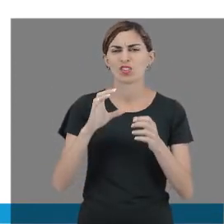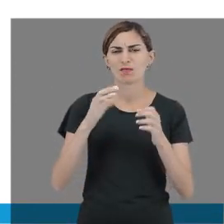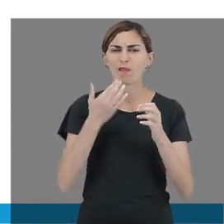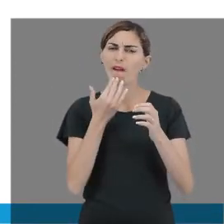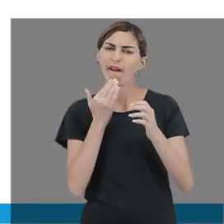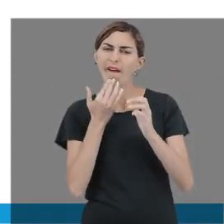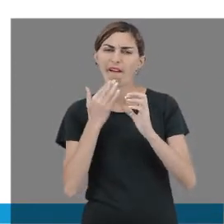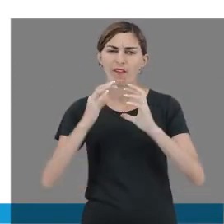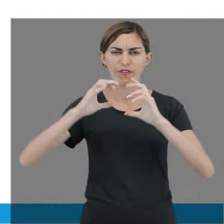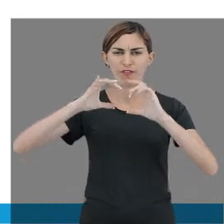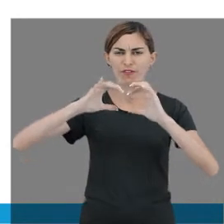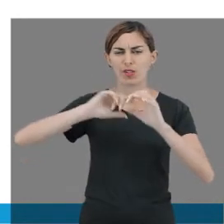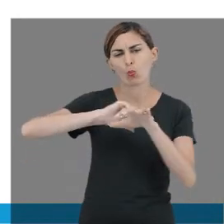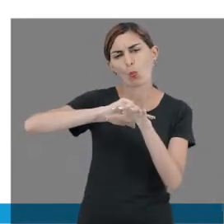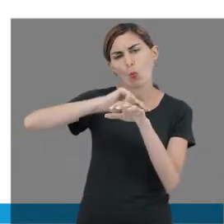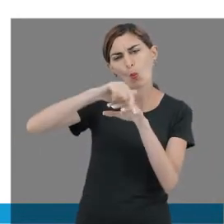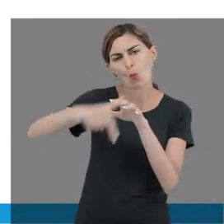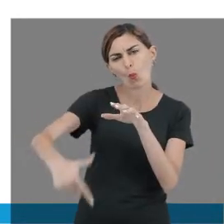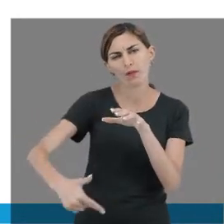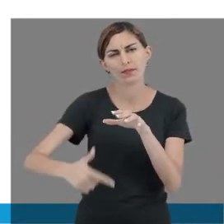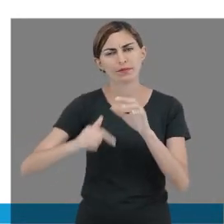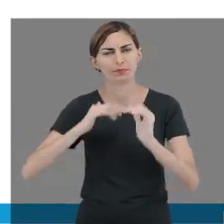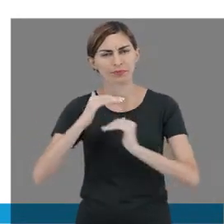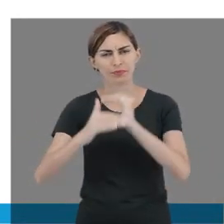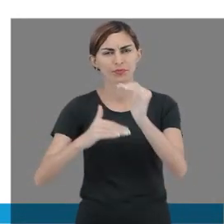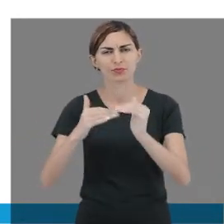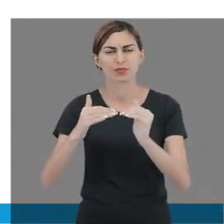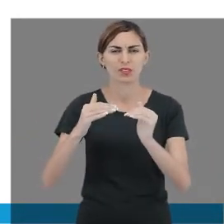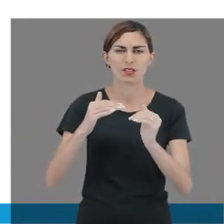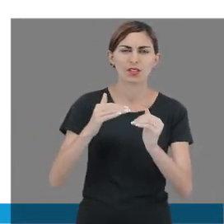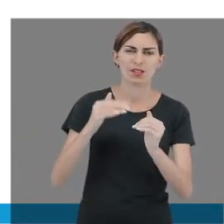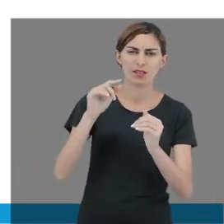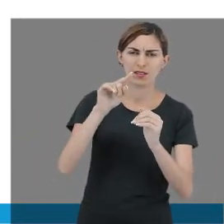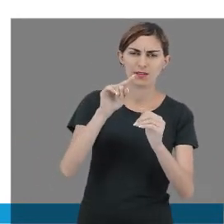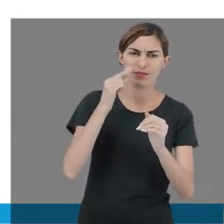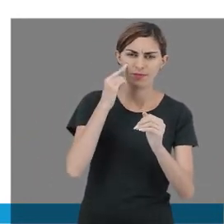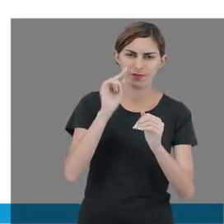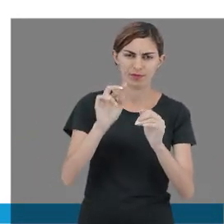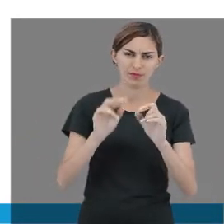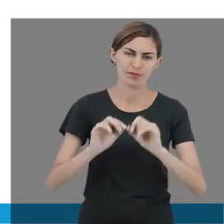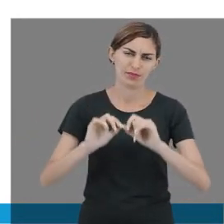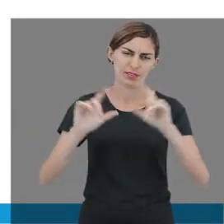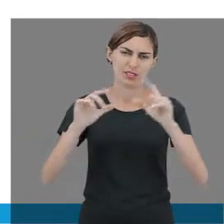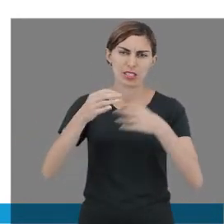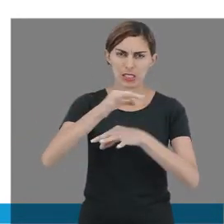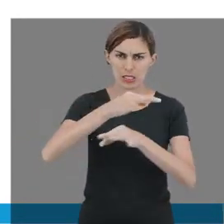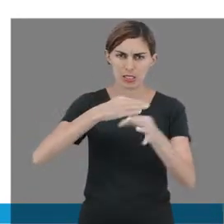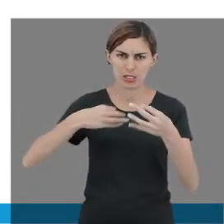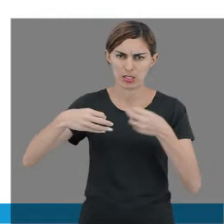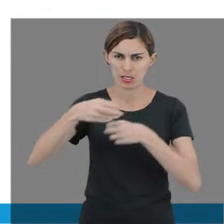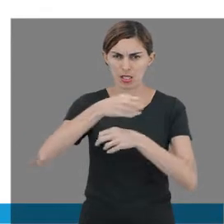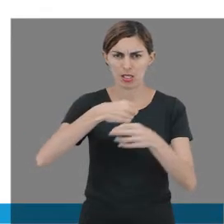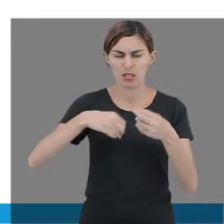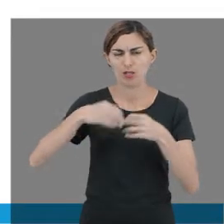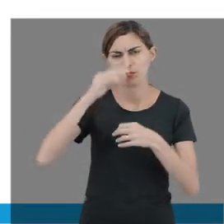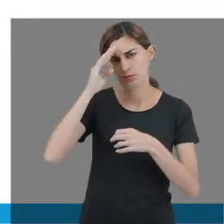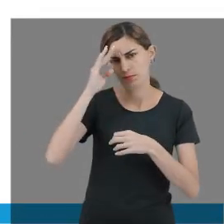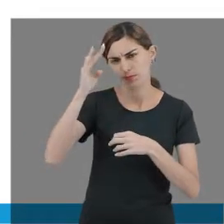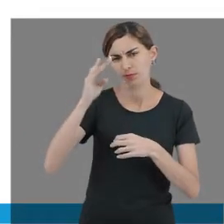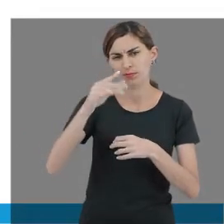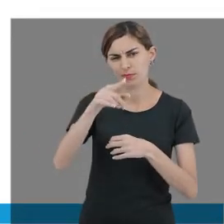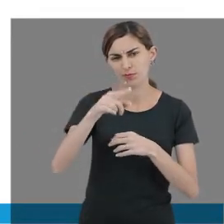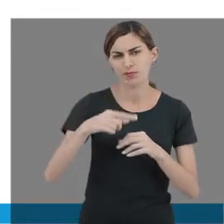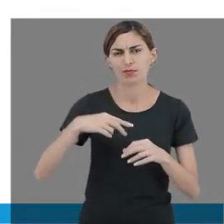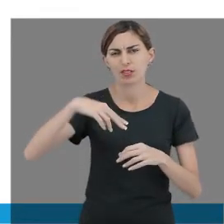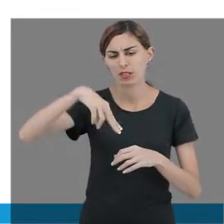cérebro liso, sem circunvolução, e o comprometimento aqui, a célula que é comprometida principal é exatamente o neurônio,